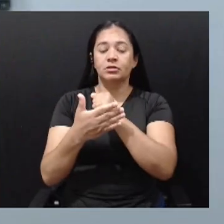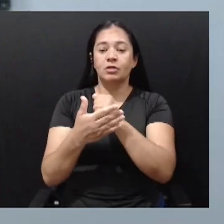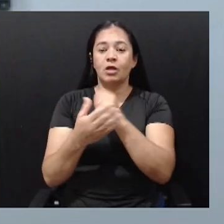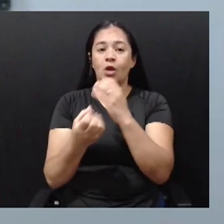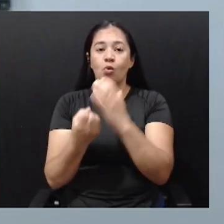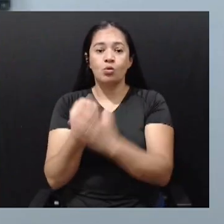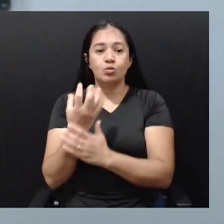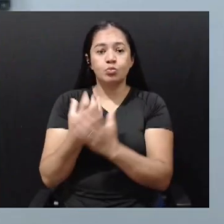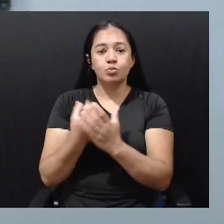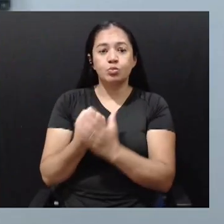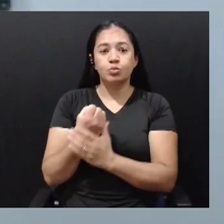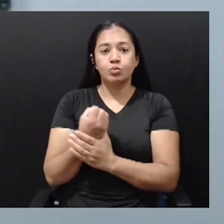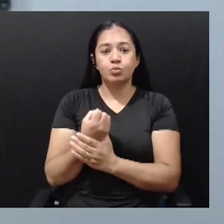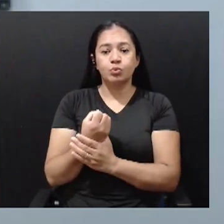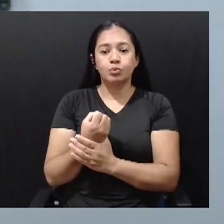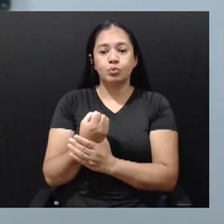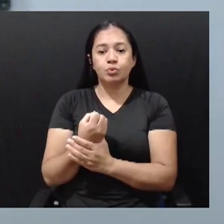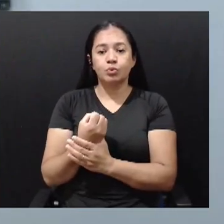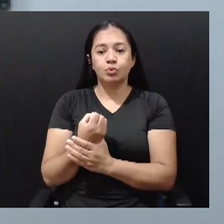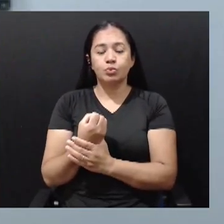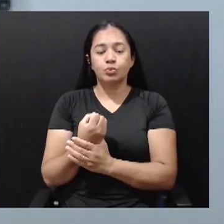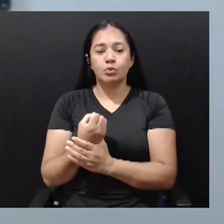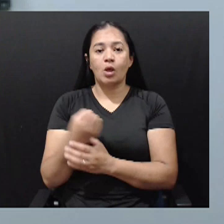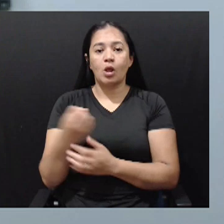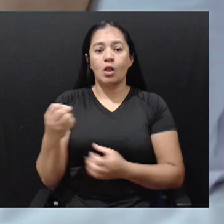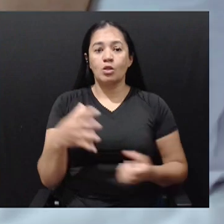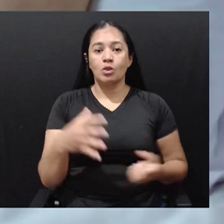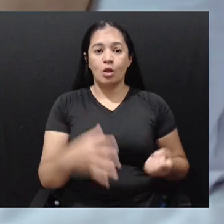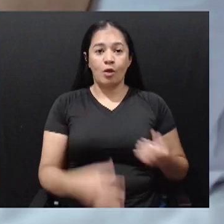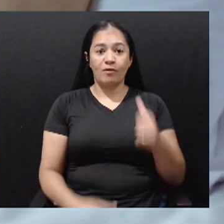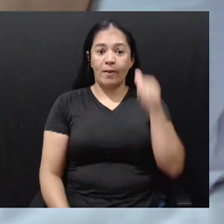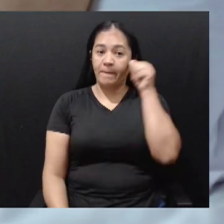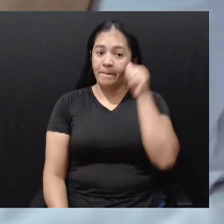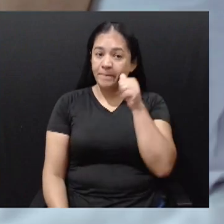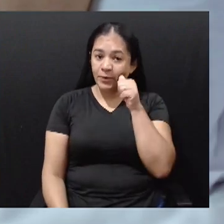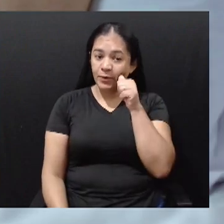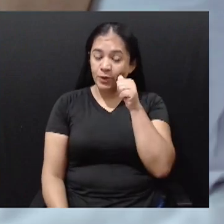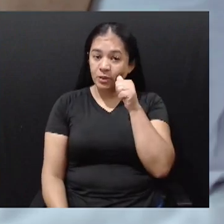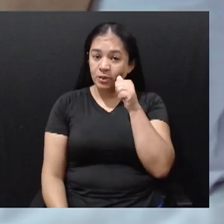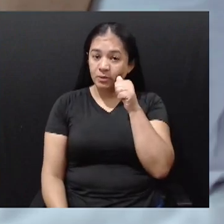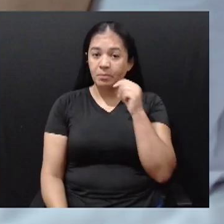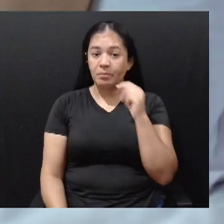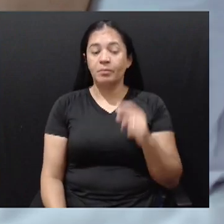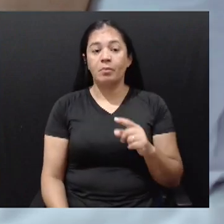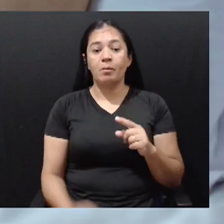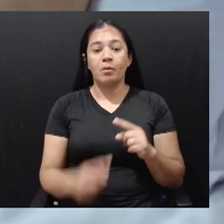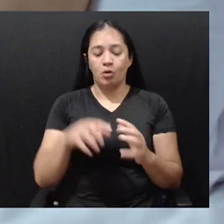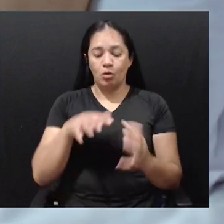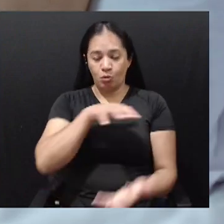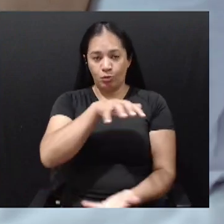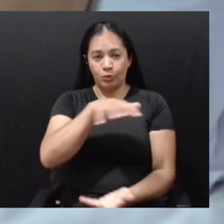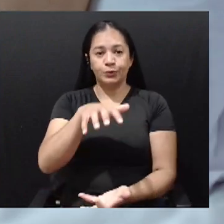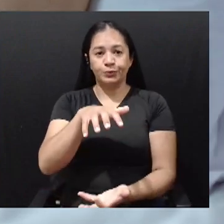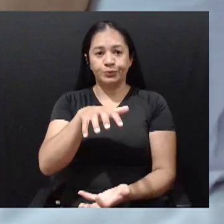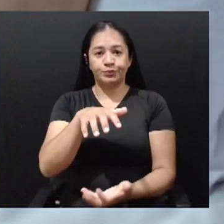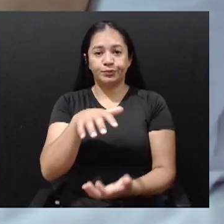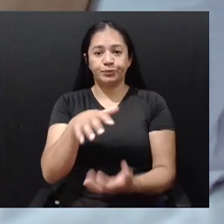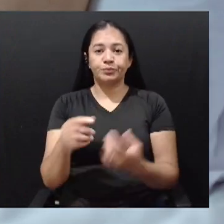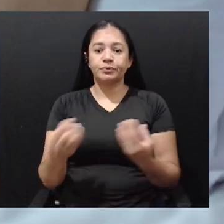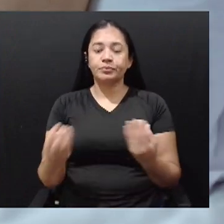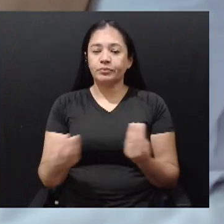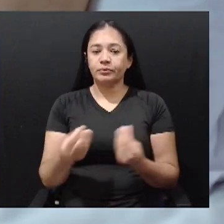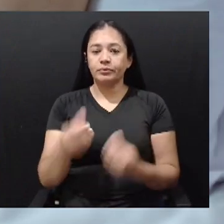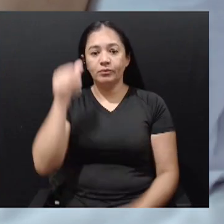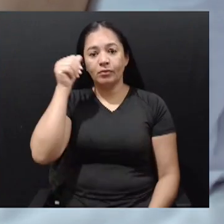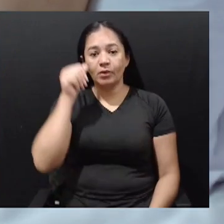uma nova mulher, por que não dizer assim, no mundo ocidental, com uma mulher hoje